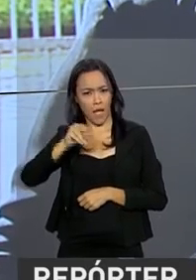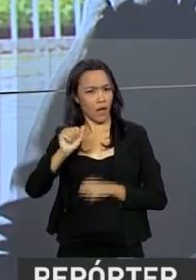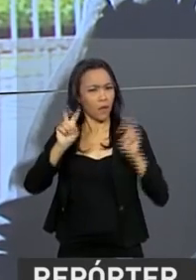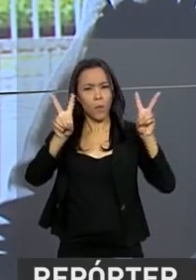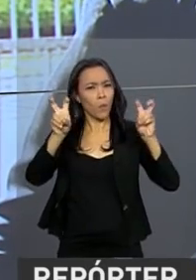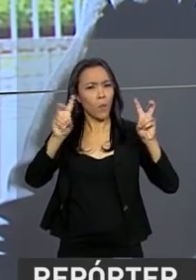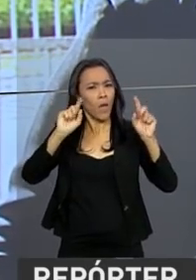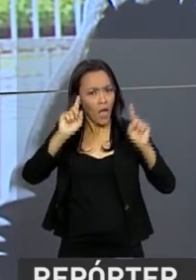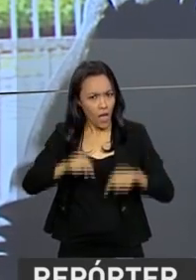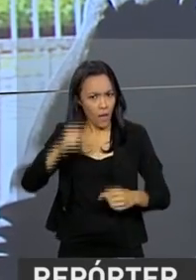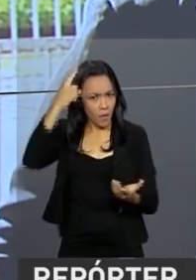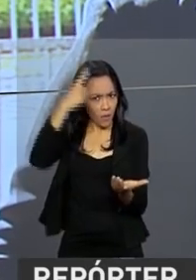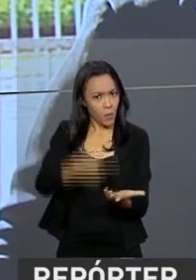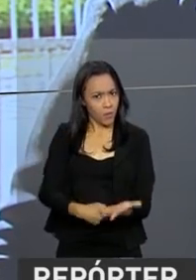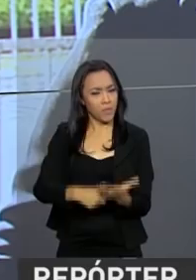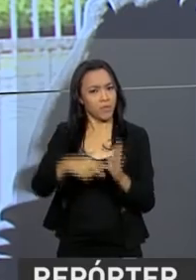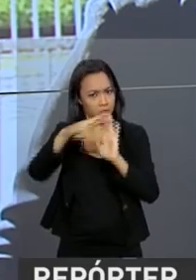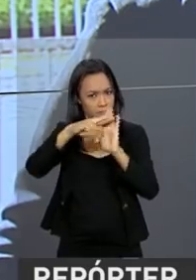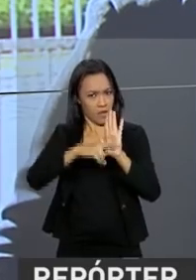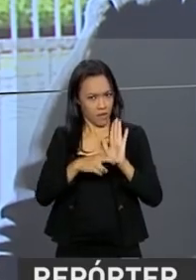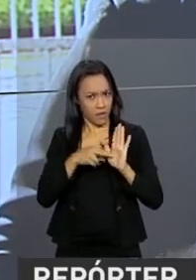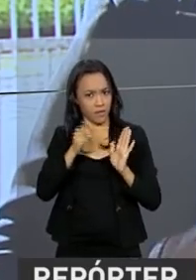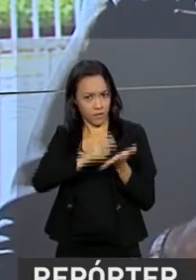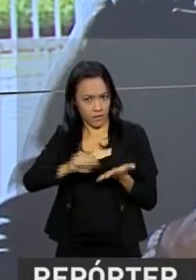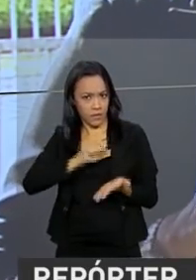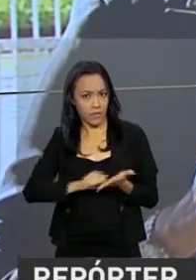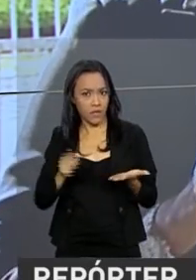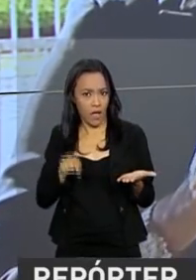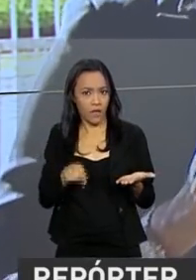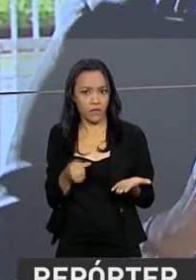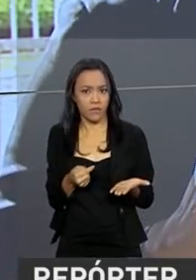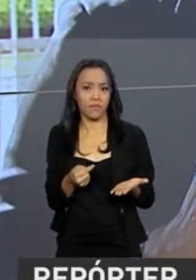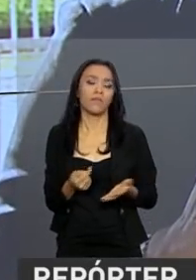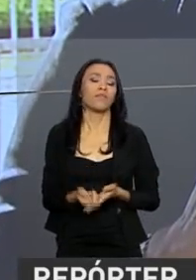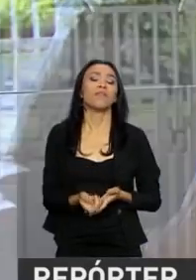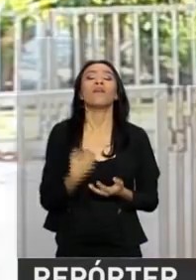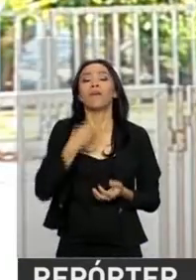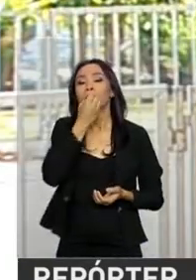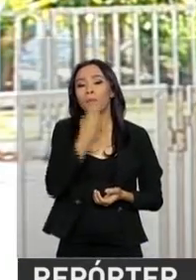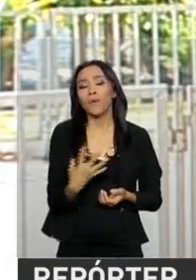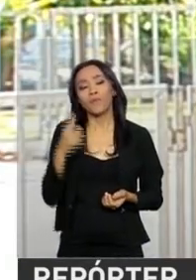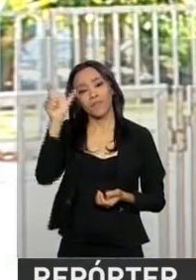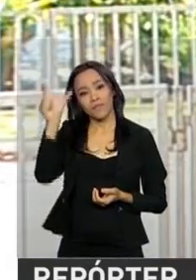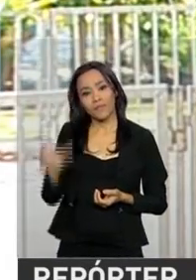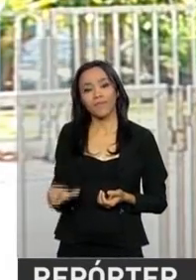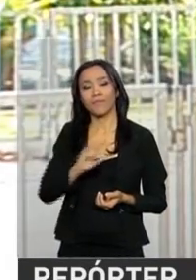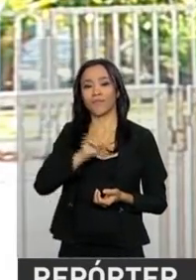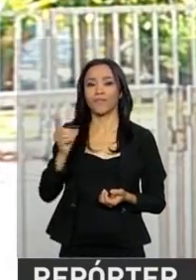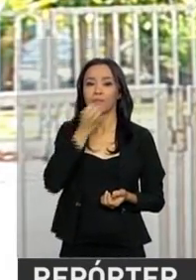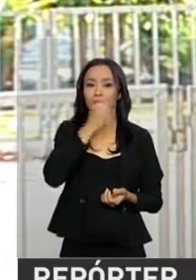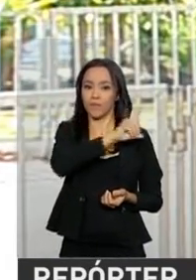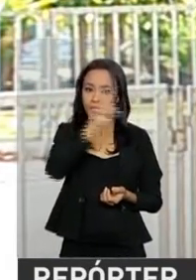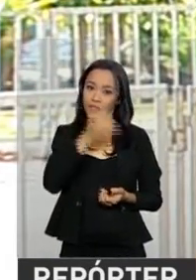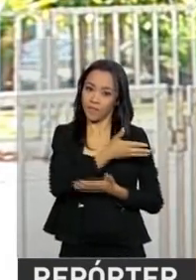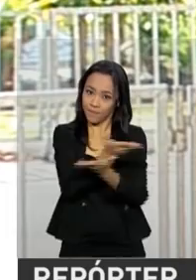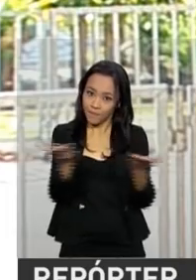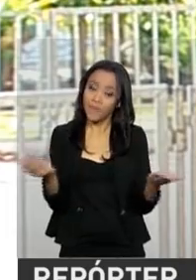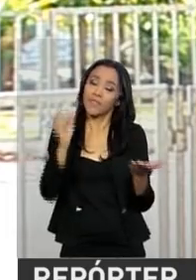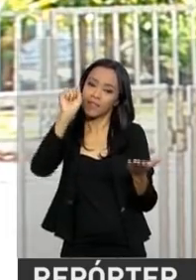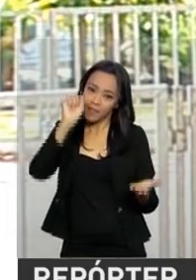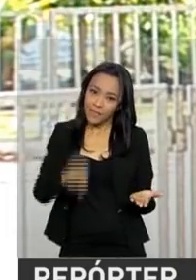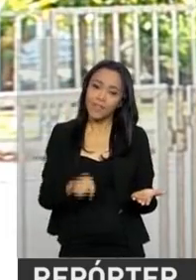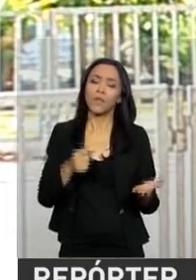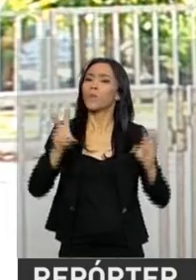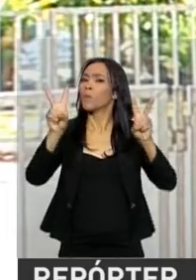conferência aí é o acordo ortográfico é isso Bom dia Renata Bom dia a todos É isso mesmo Renata